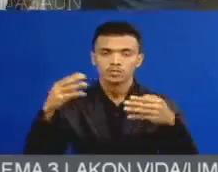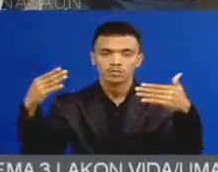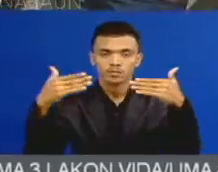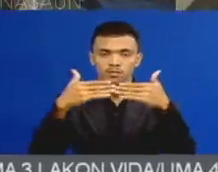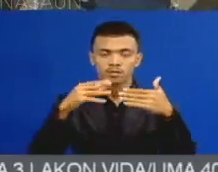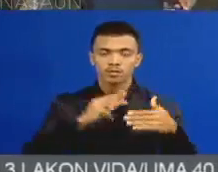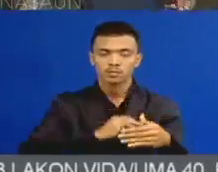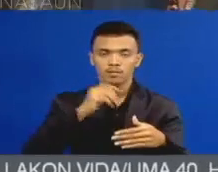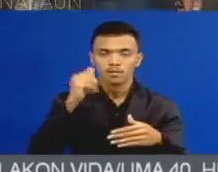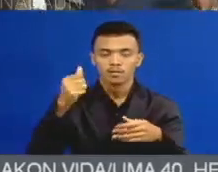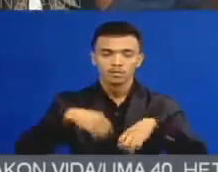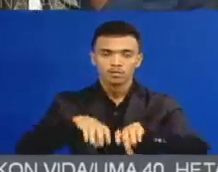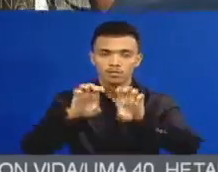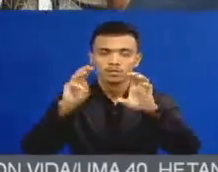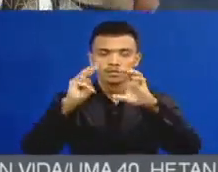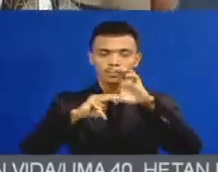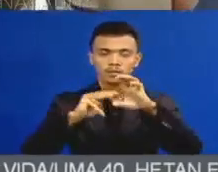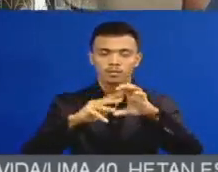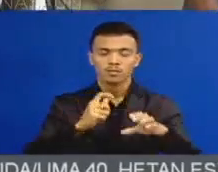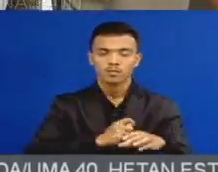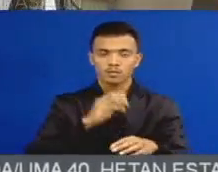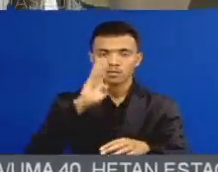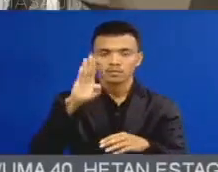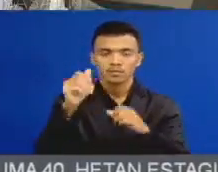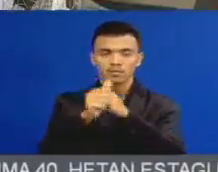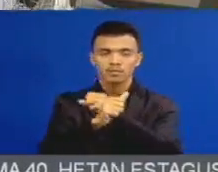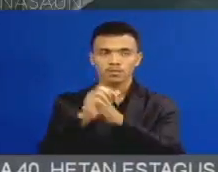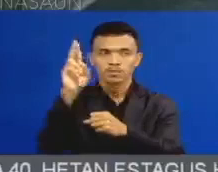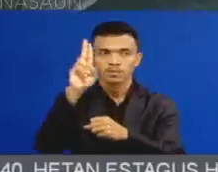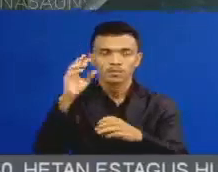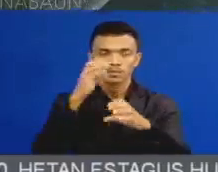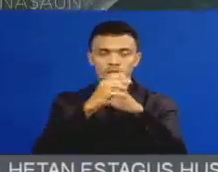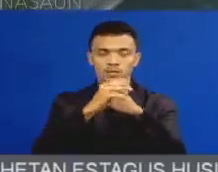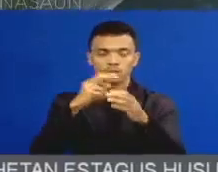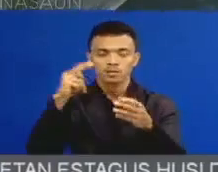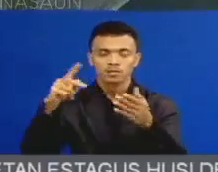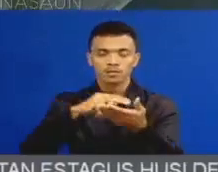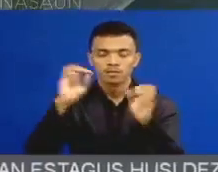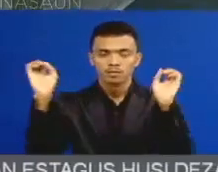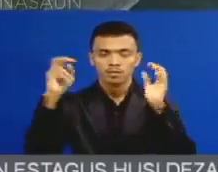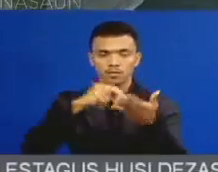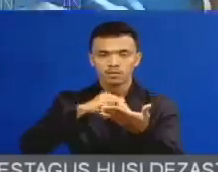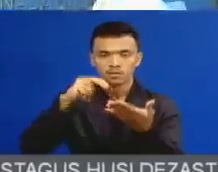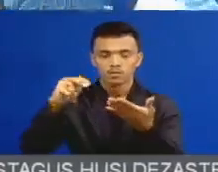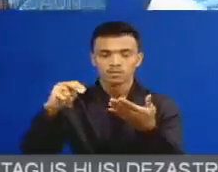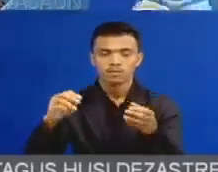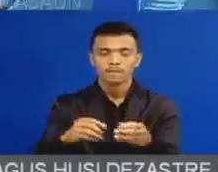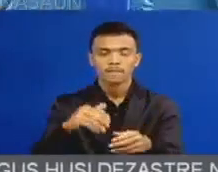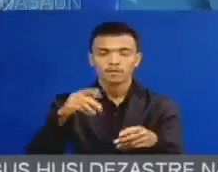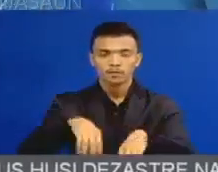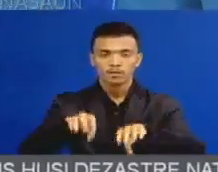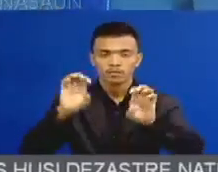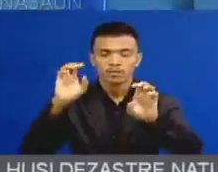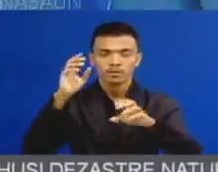onde fantutan e a mercado Taibesi. Suspeito usa careta privado na bela e a chapa matrícula onde faz cigarro calancalan e a